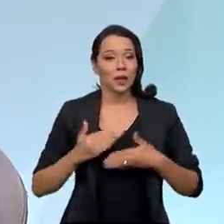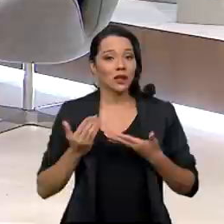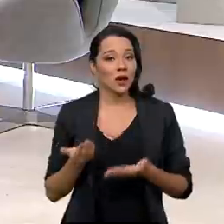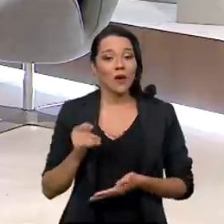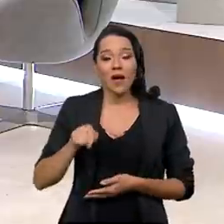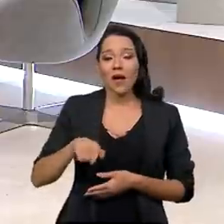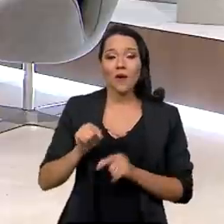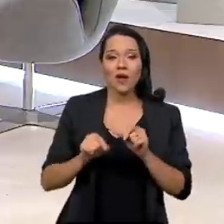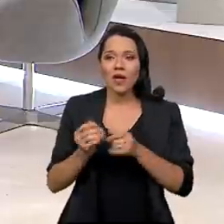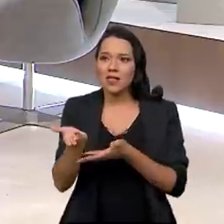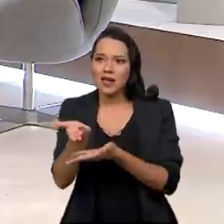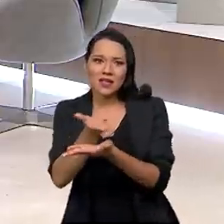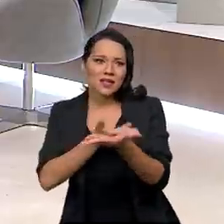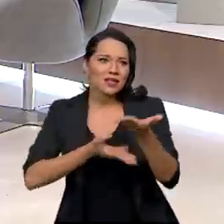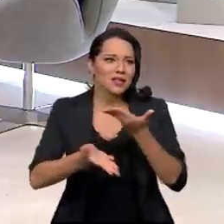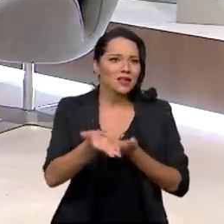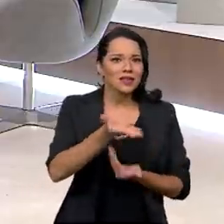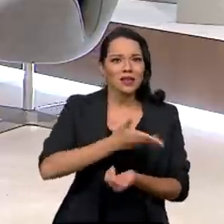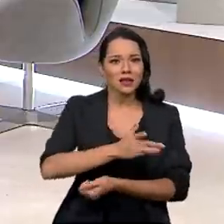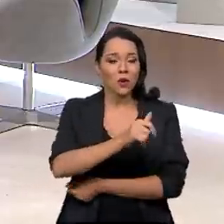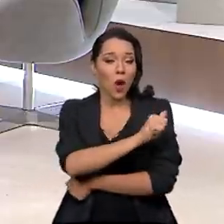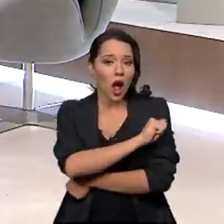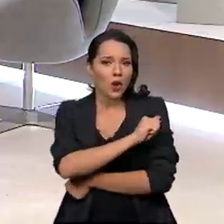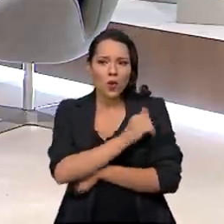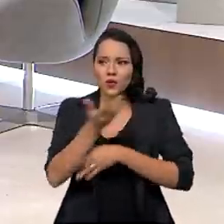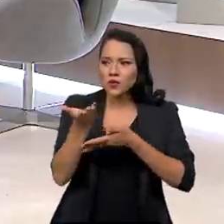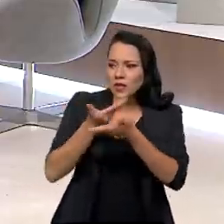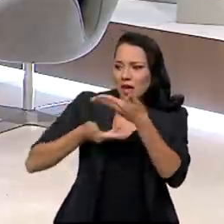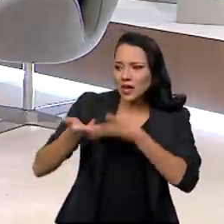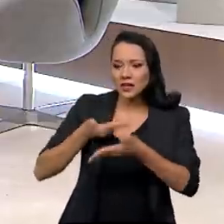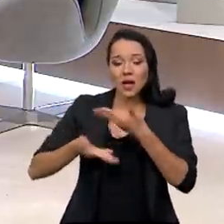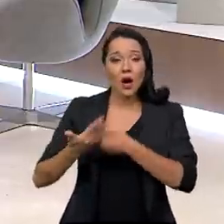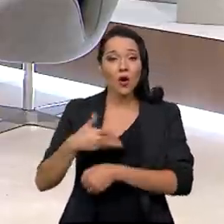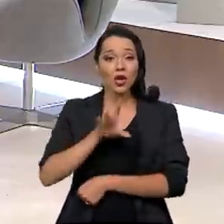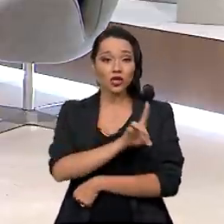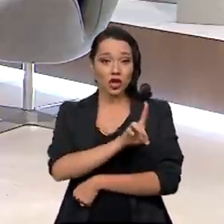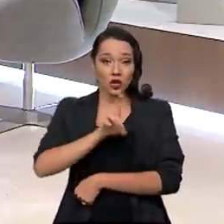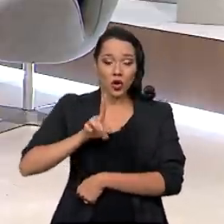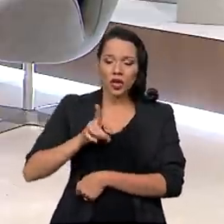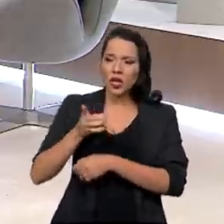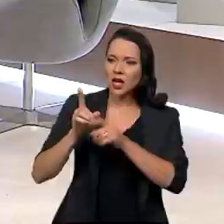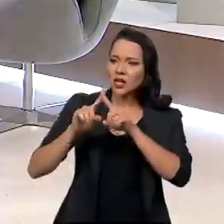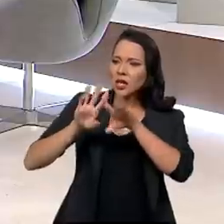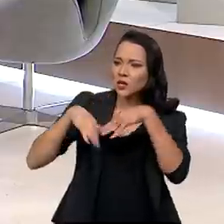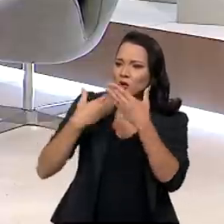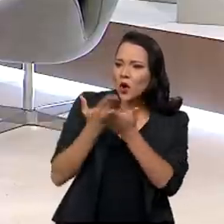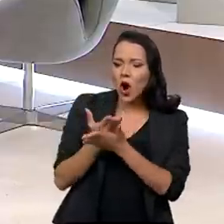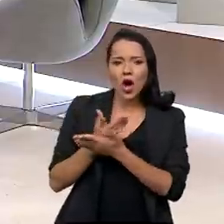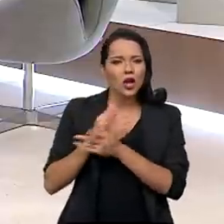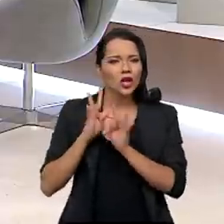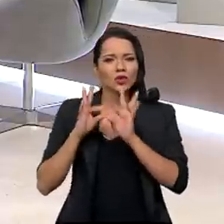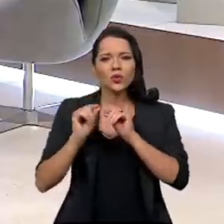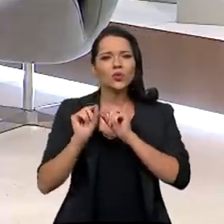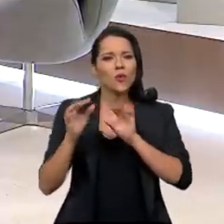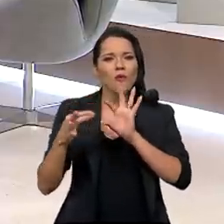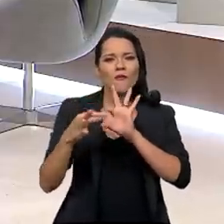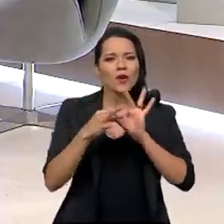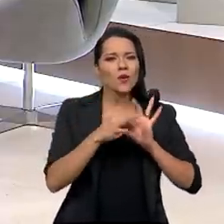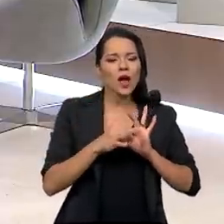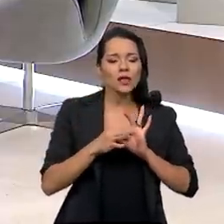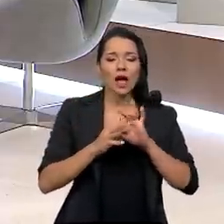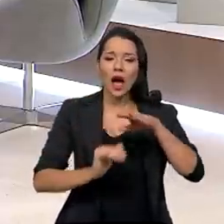estar em interação com os alunos, interação com as diretorias e tudo isso vinculado